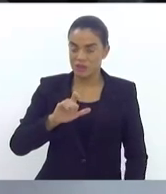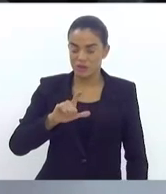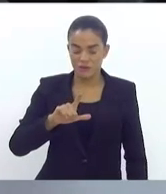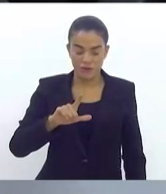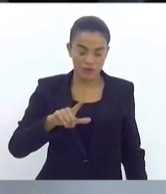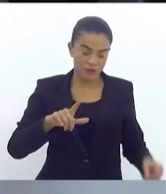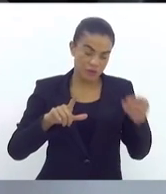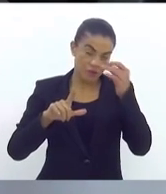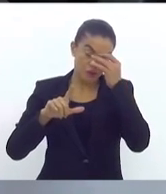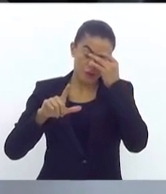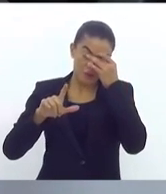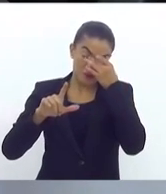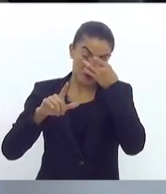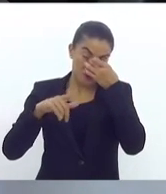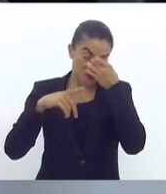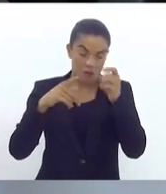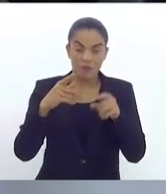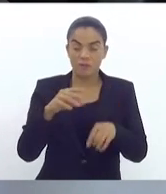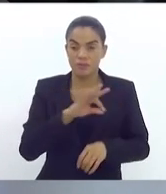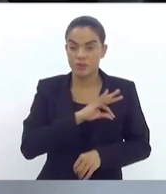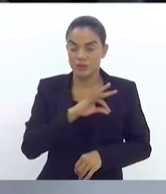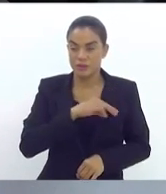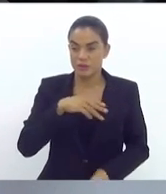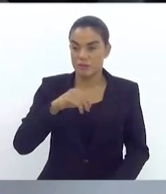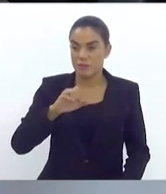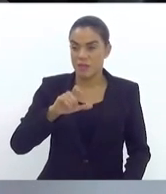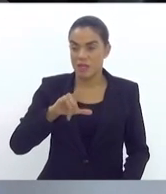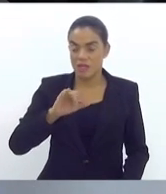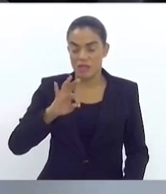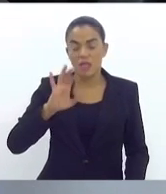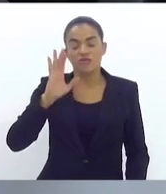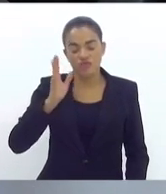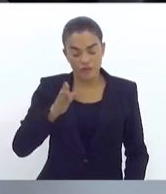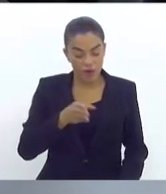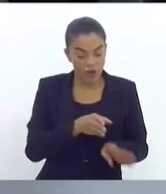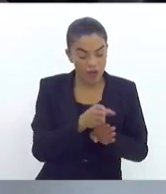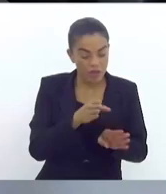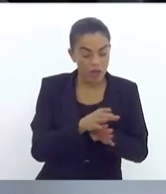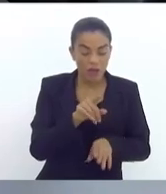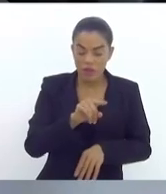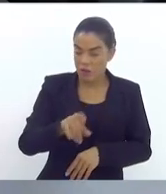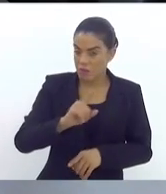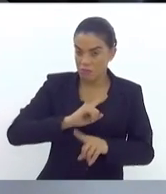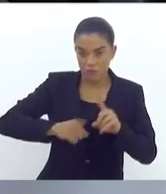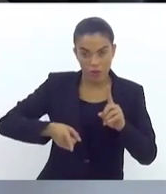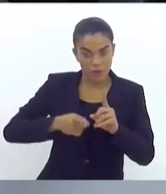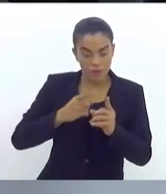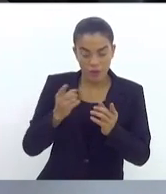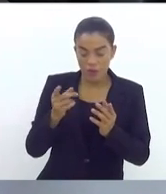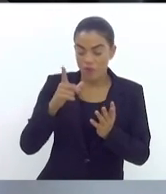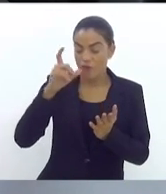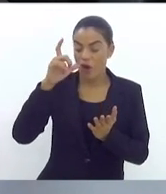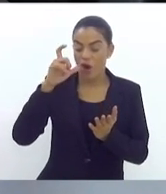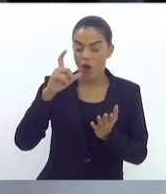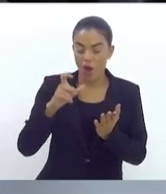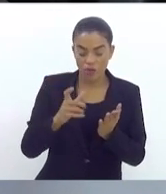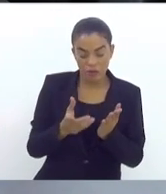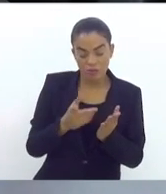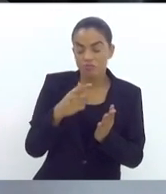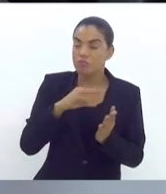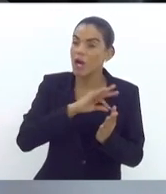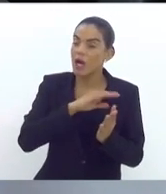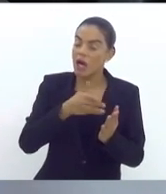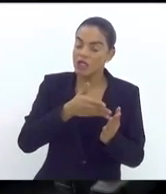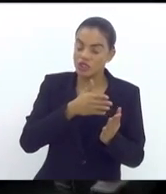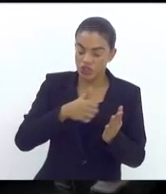a regulamentação, mas a polícia militar já está recomendada não realizar reconhecimentos informais quando faz o seu trabalho ostensivo,